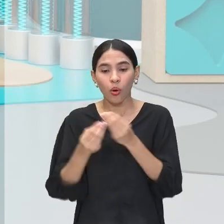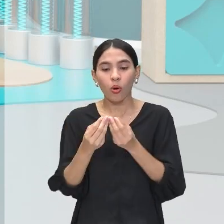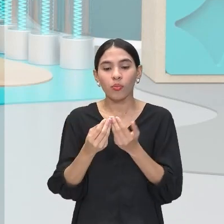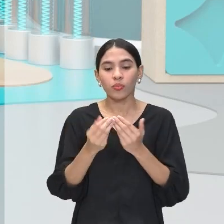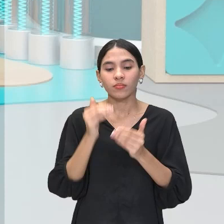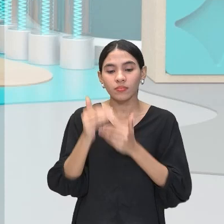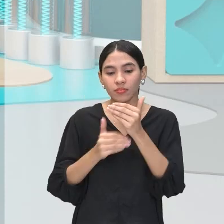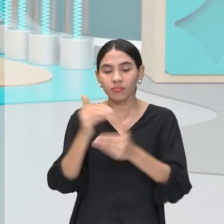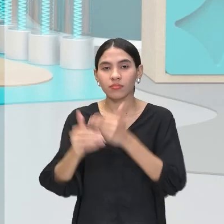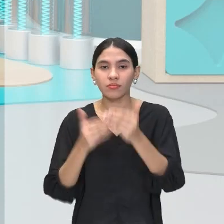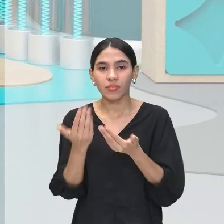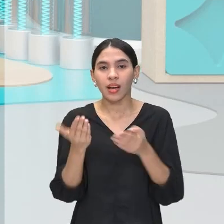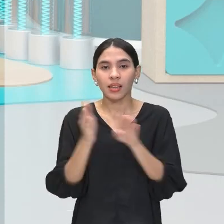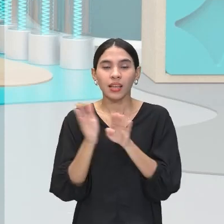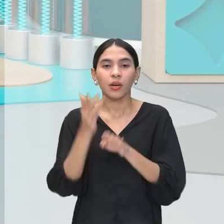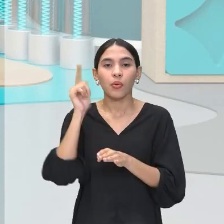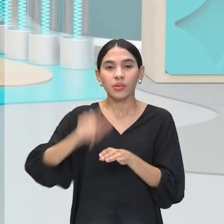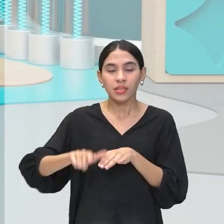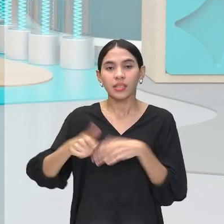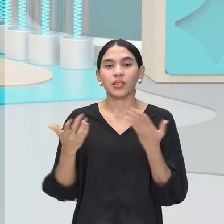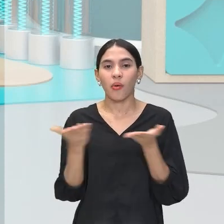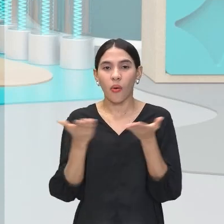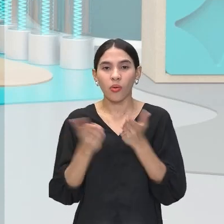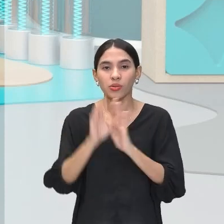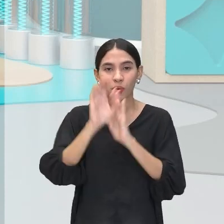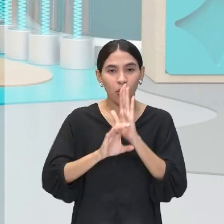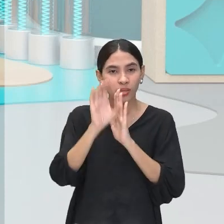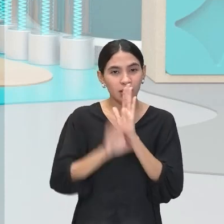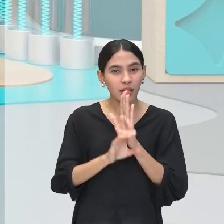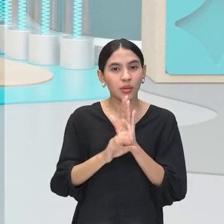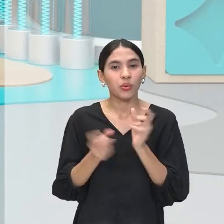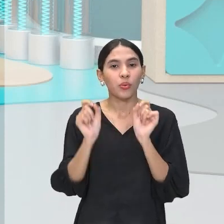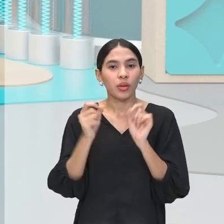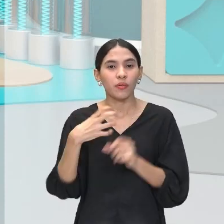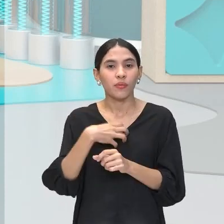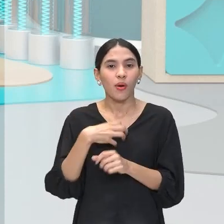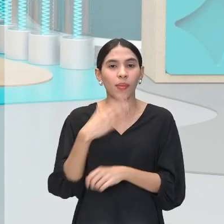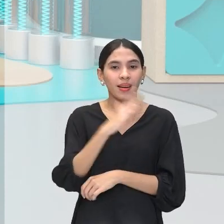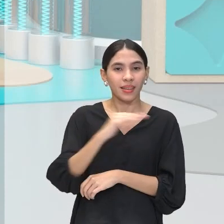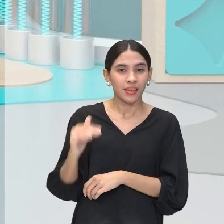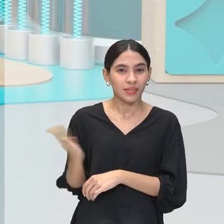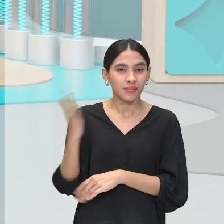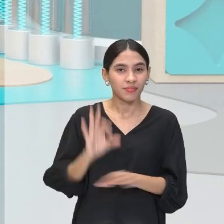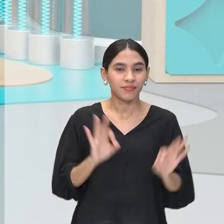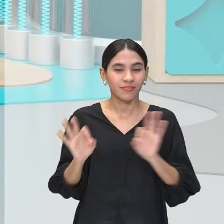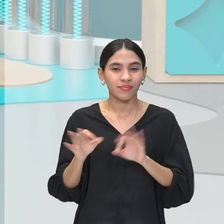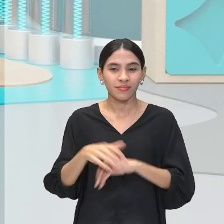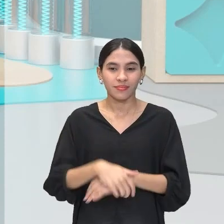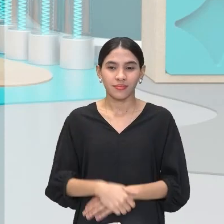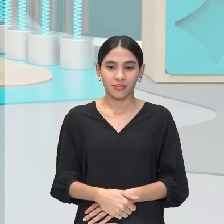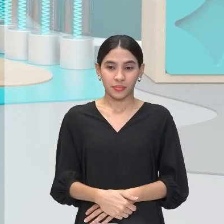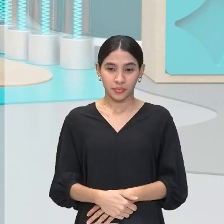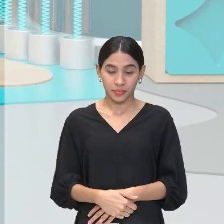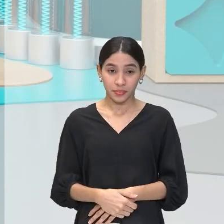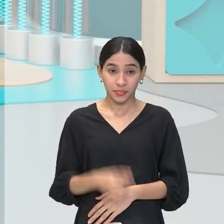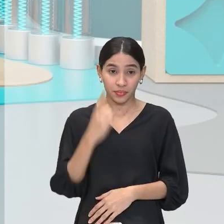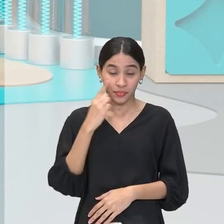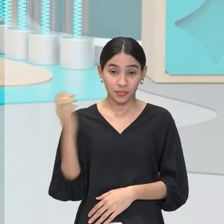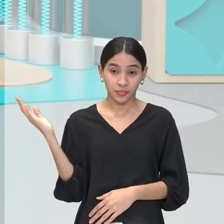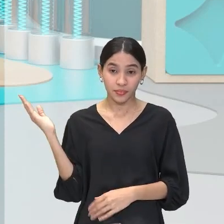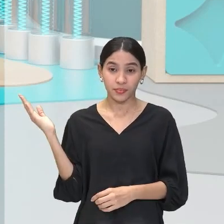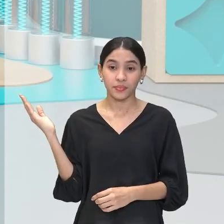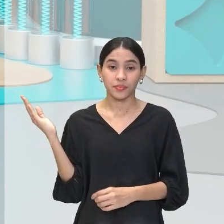até chegarmos ao conceito atual sobre ser uma criança? Vamos lá então, vamos avançar? Olhem aí,